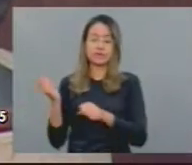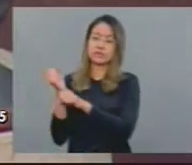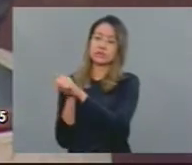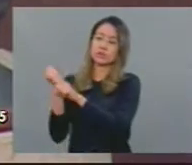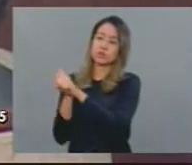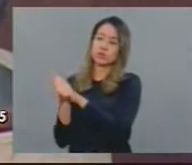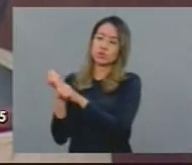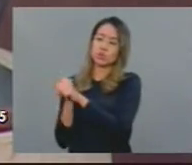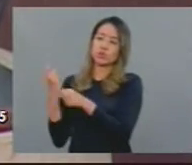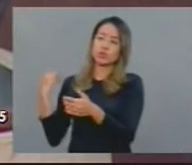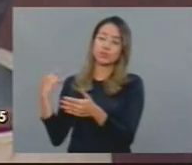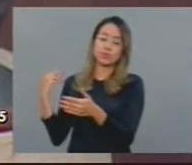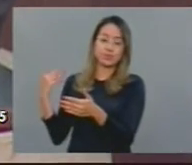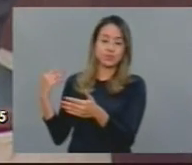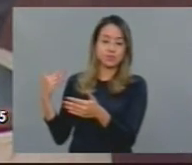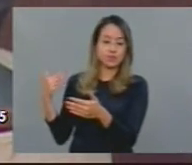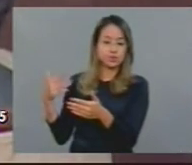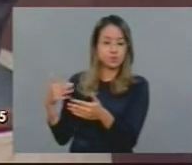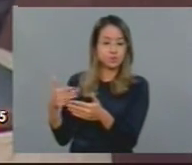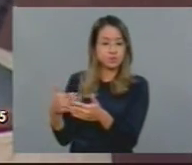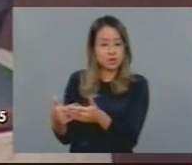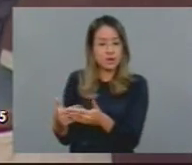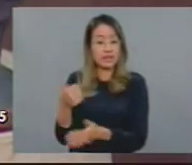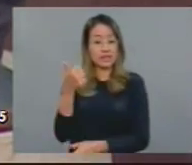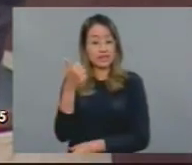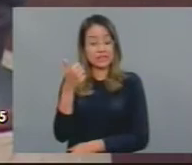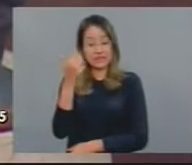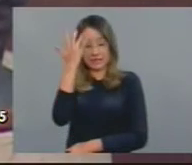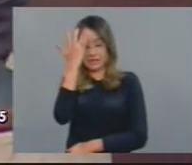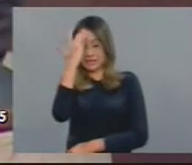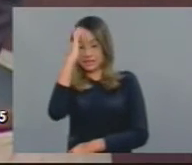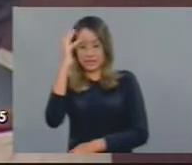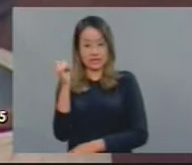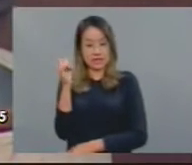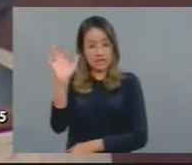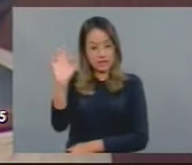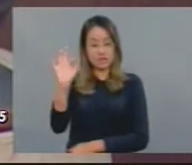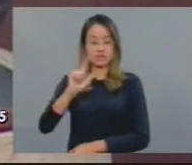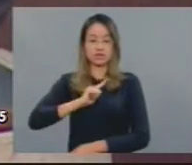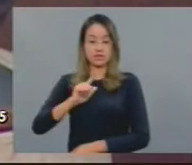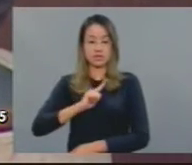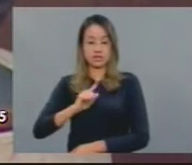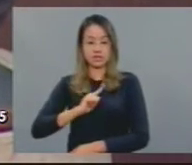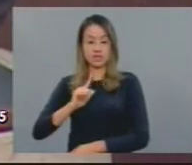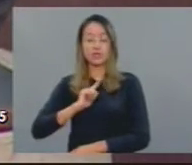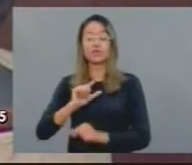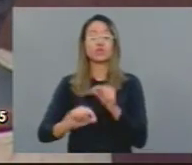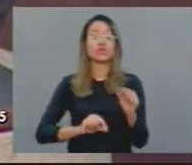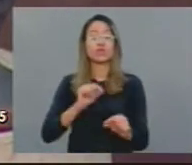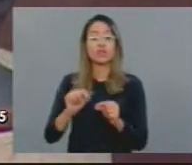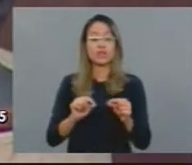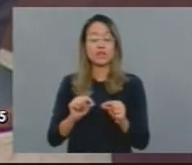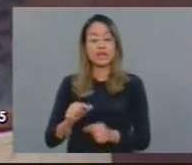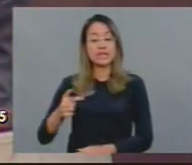ponta não é socioeducação. Aquilo ali é fábrica de ódio. Aquilo ali é fábrica de